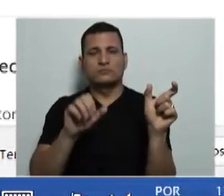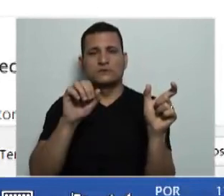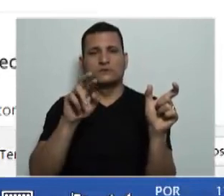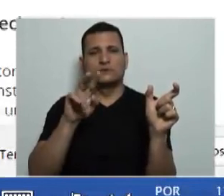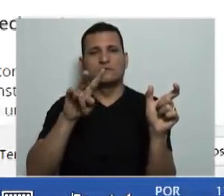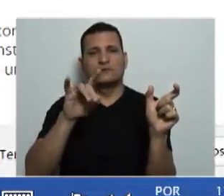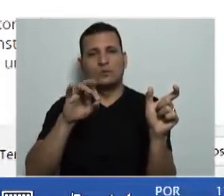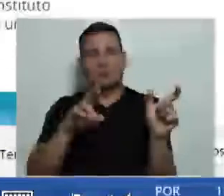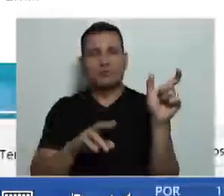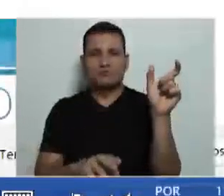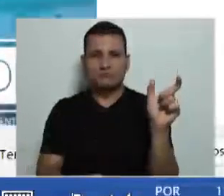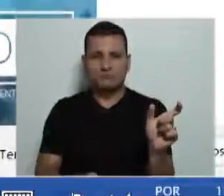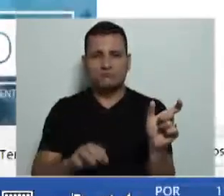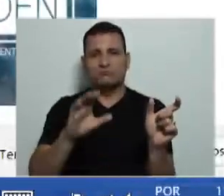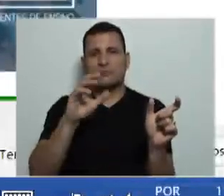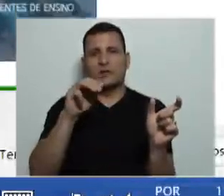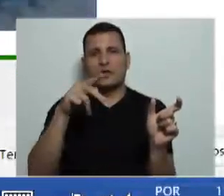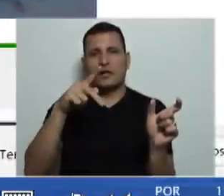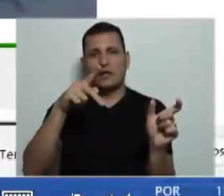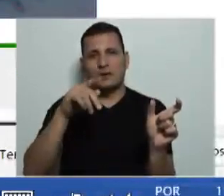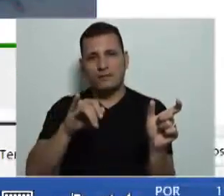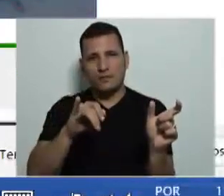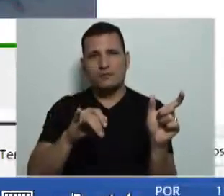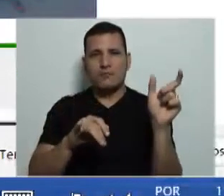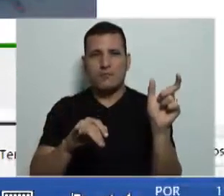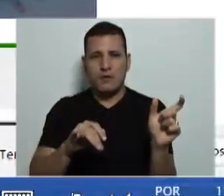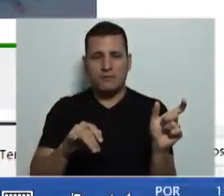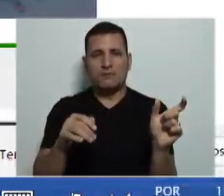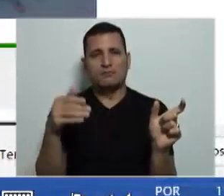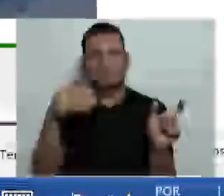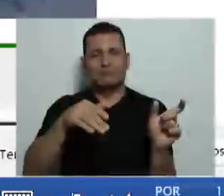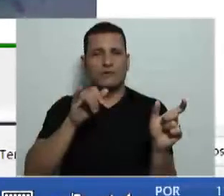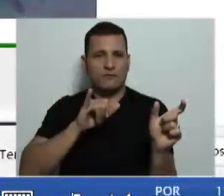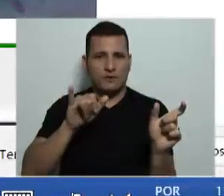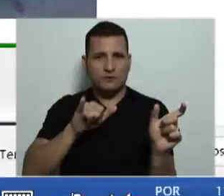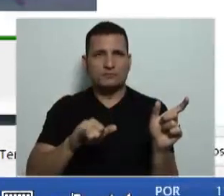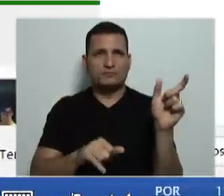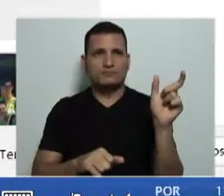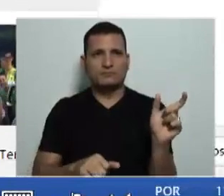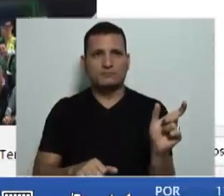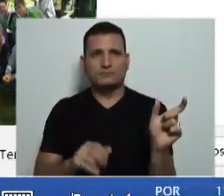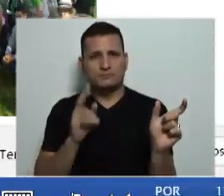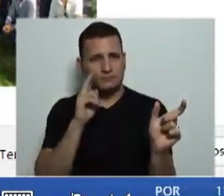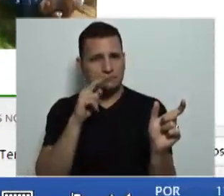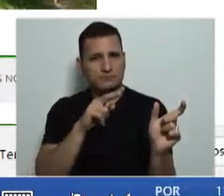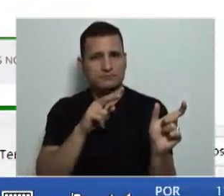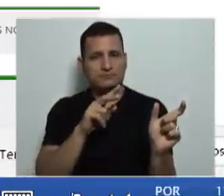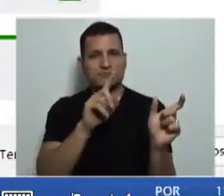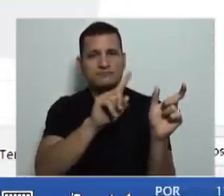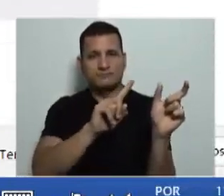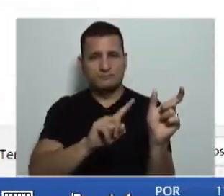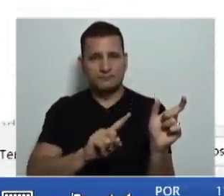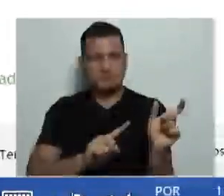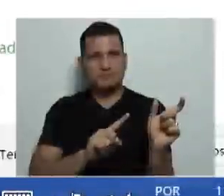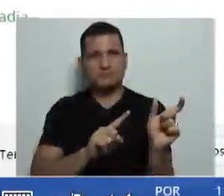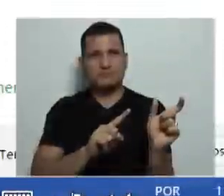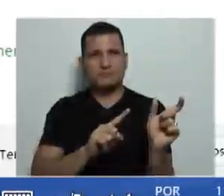camp, acesso à informação. Vejam aqui onde está a seta, pessoal.